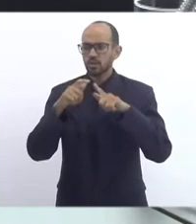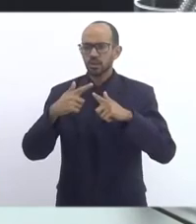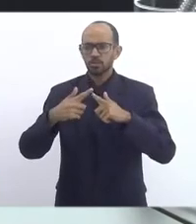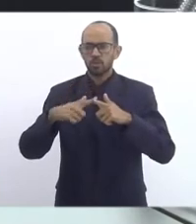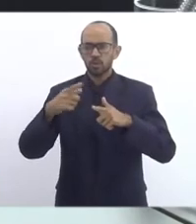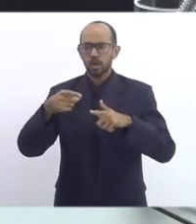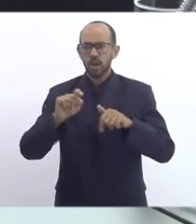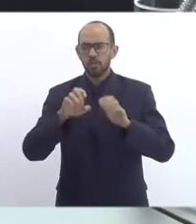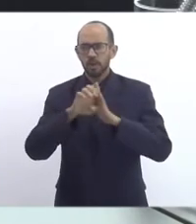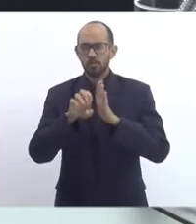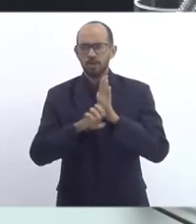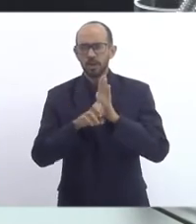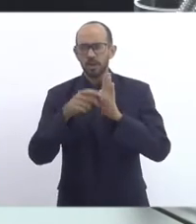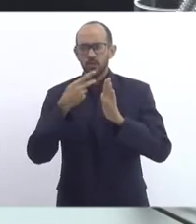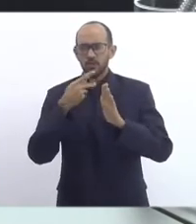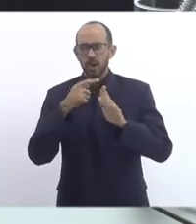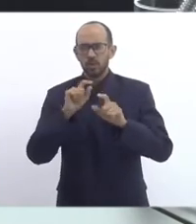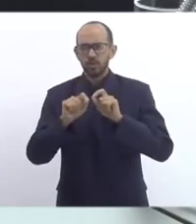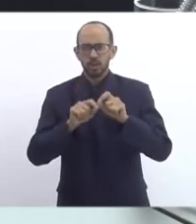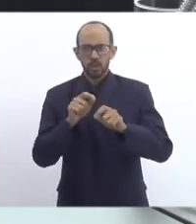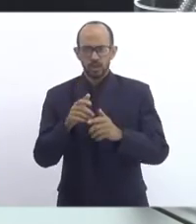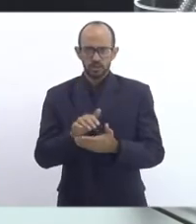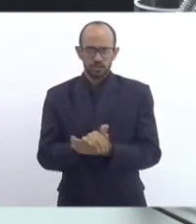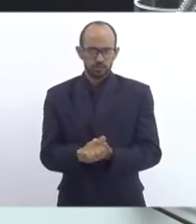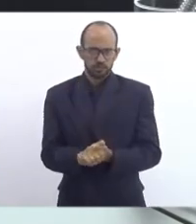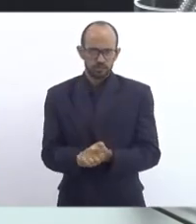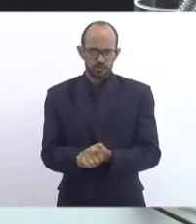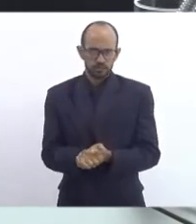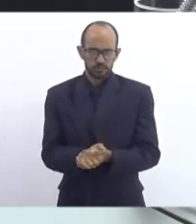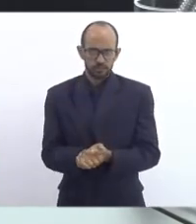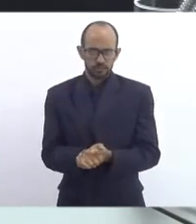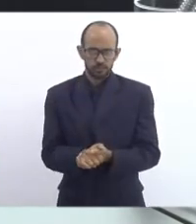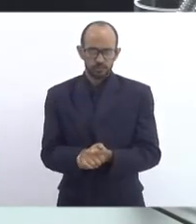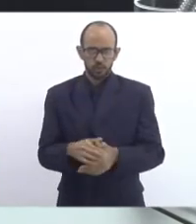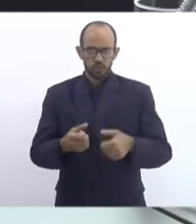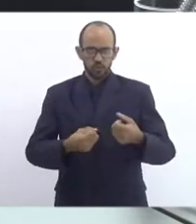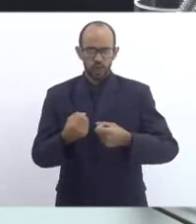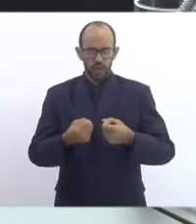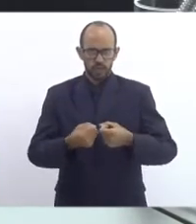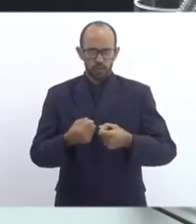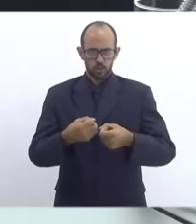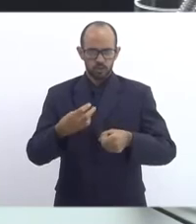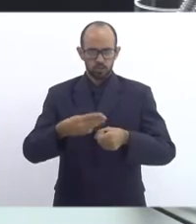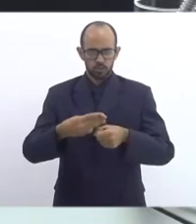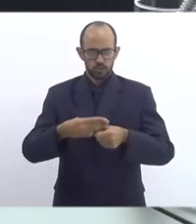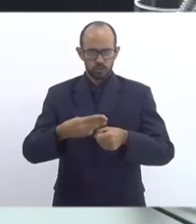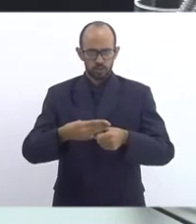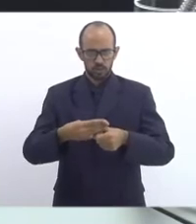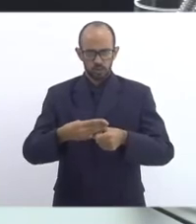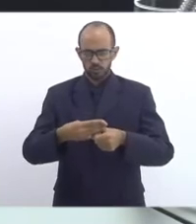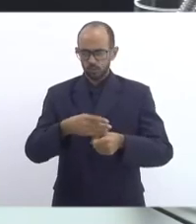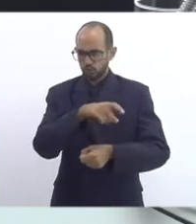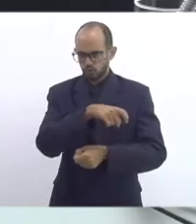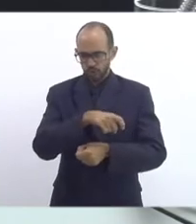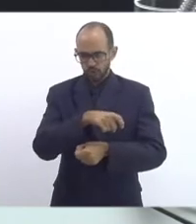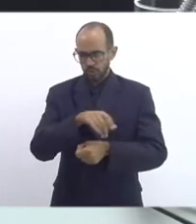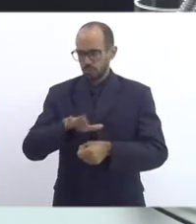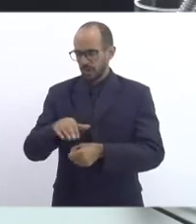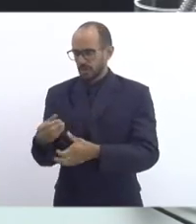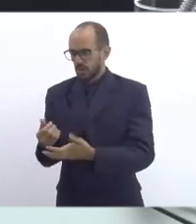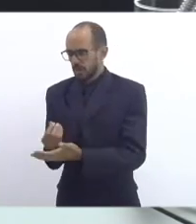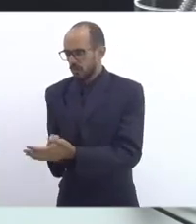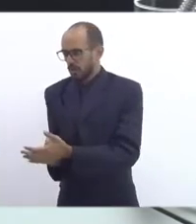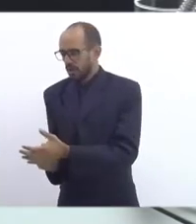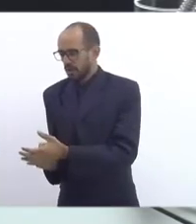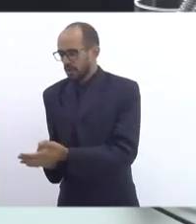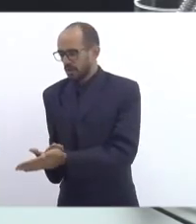uma emenda que diz que, pô, o veículo está no município X, a origem é o Y. Você